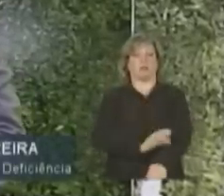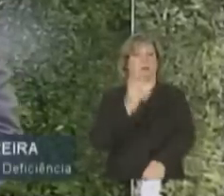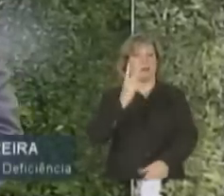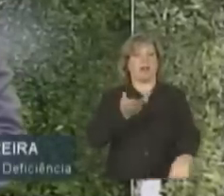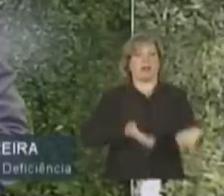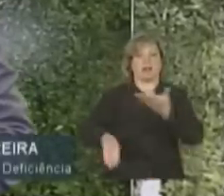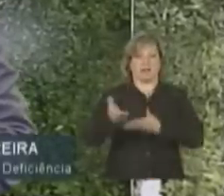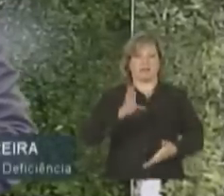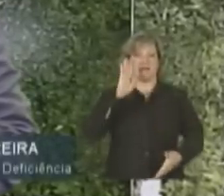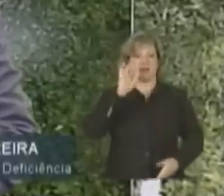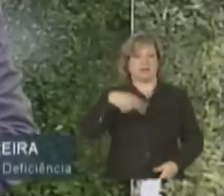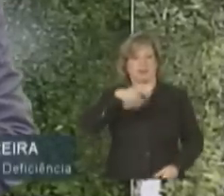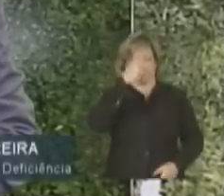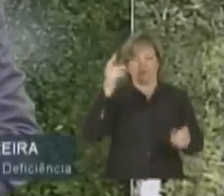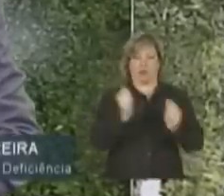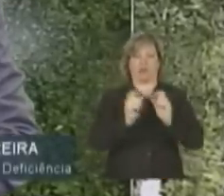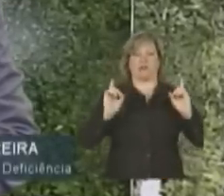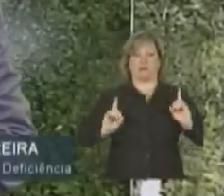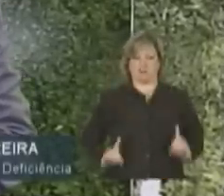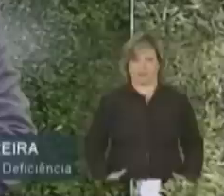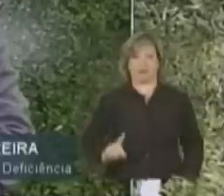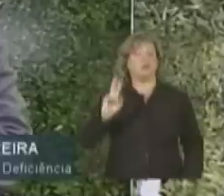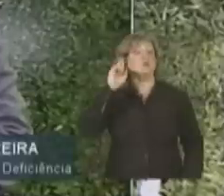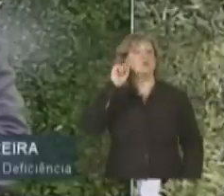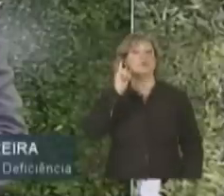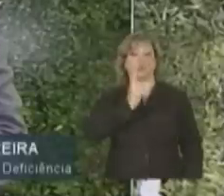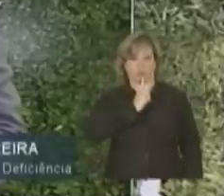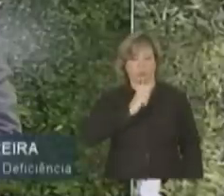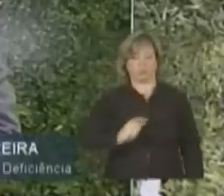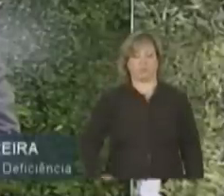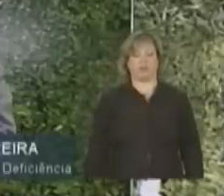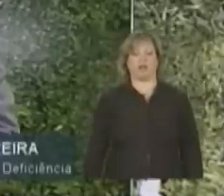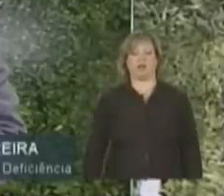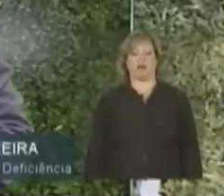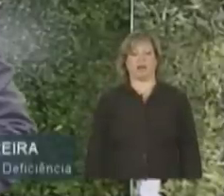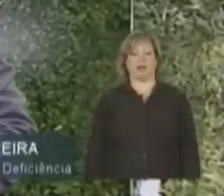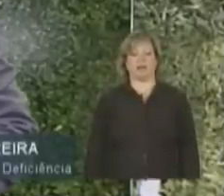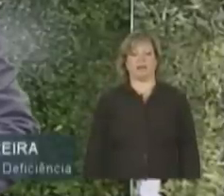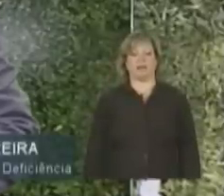atendimento, sobretudo às pessoas com deficiência auditiva.